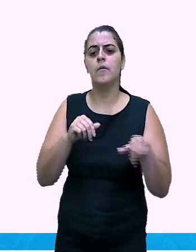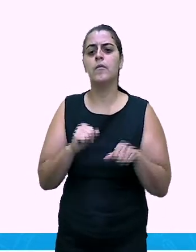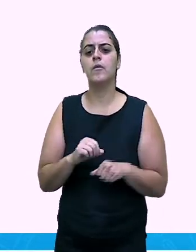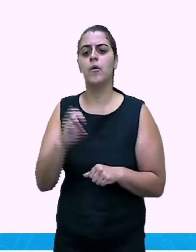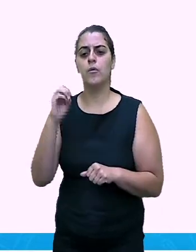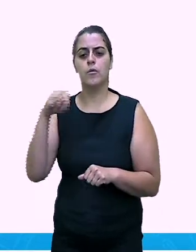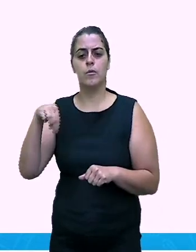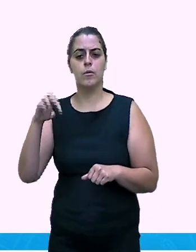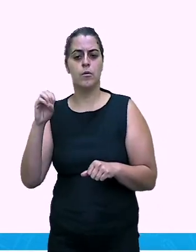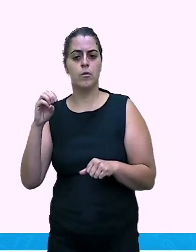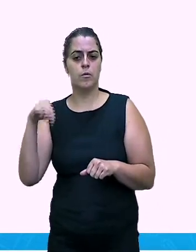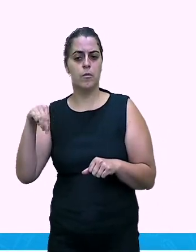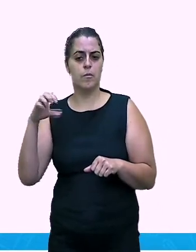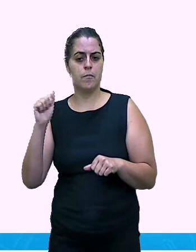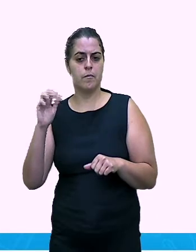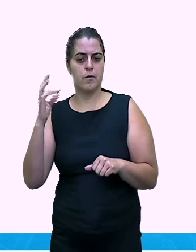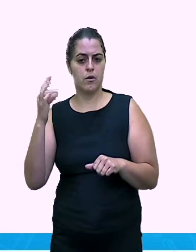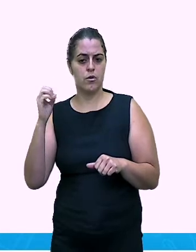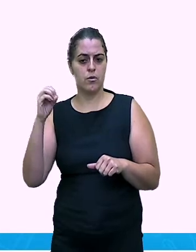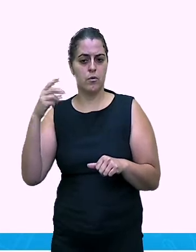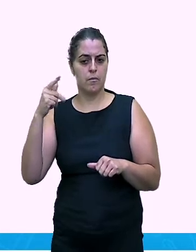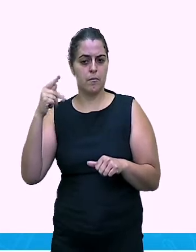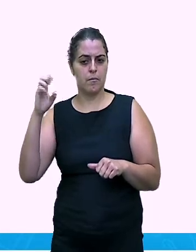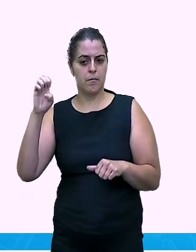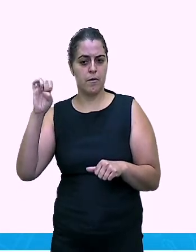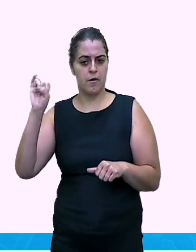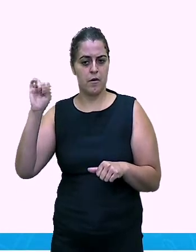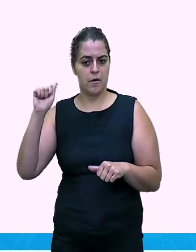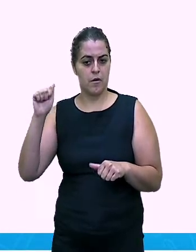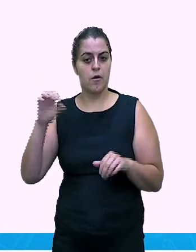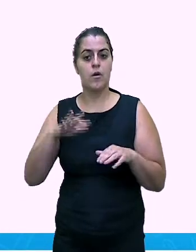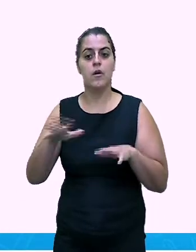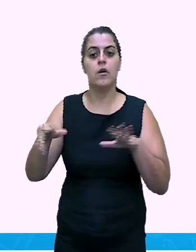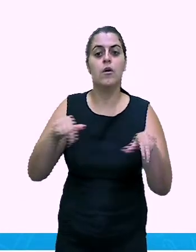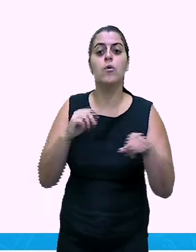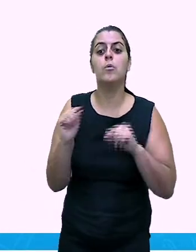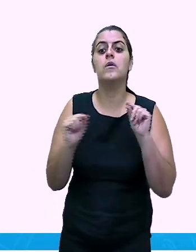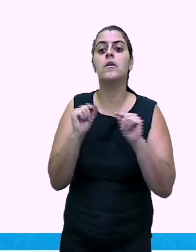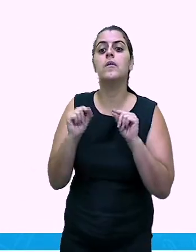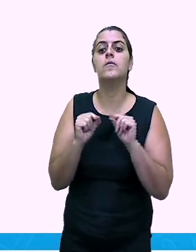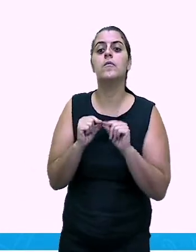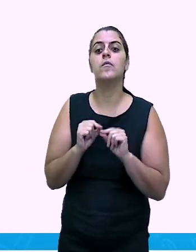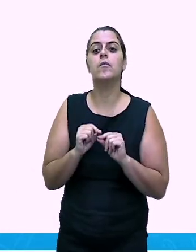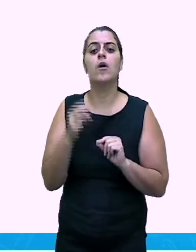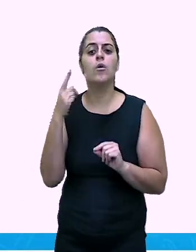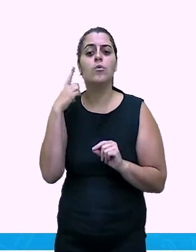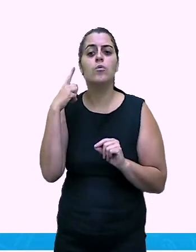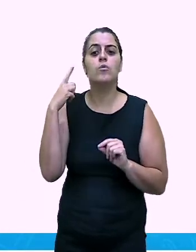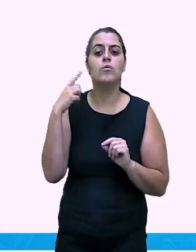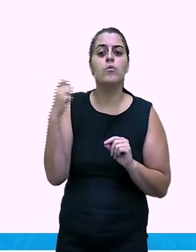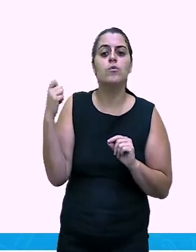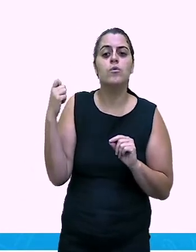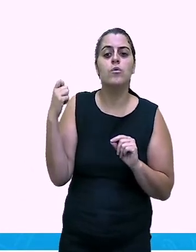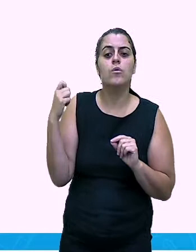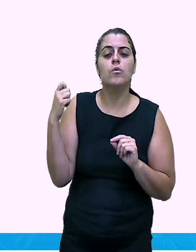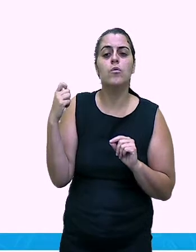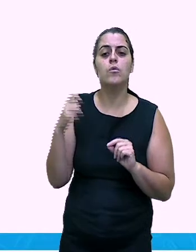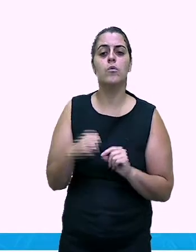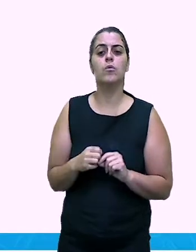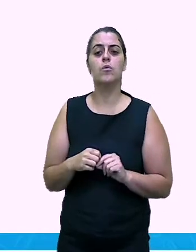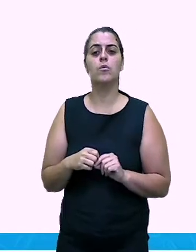Nós já falamos que a onomatopeia nada mais é do que o som